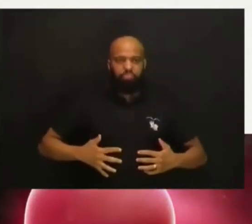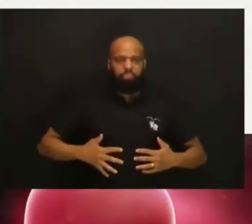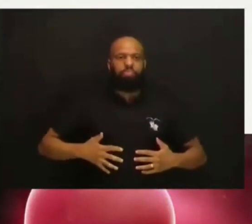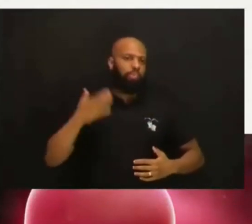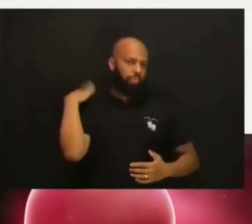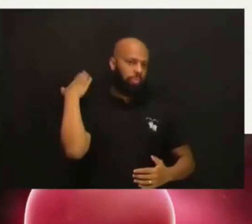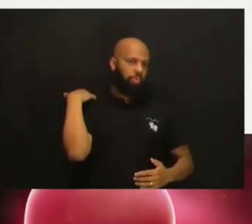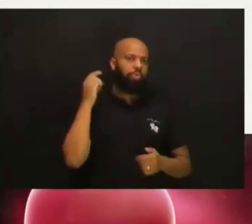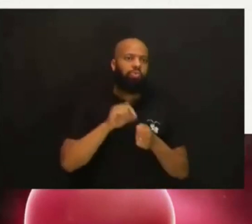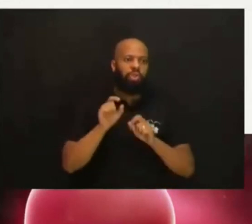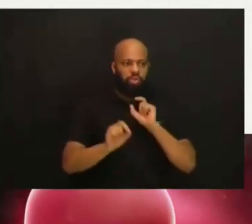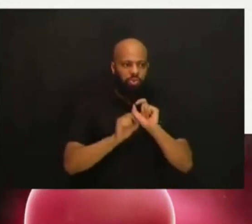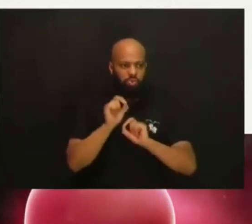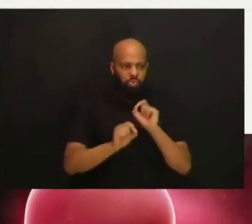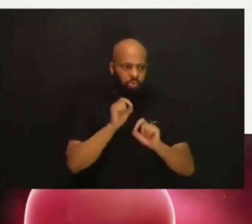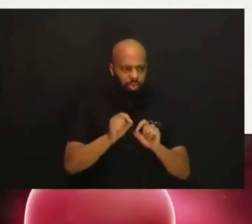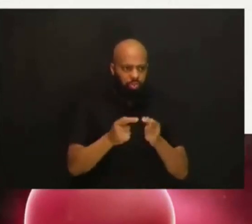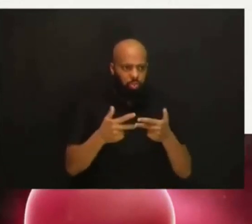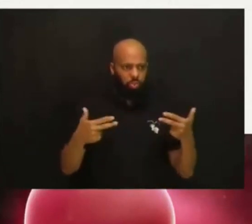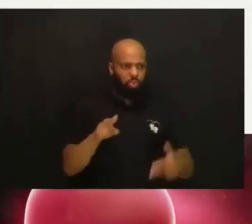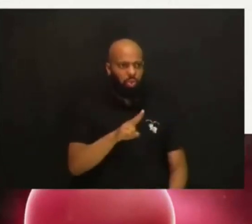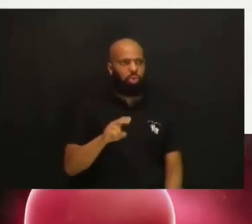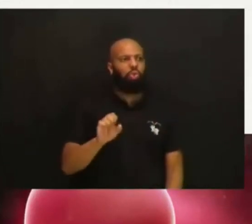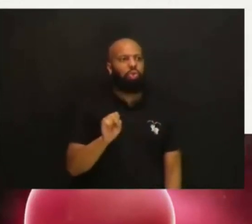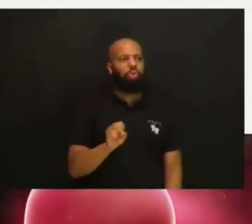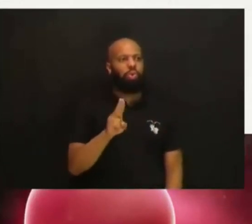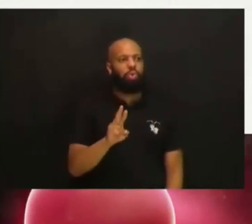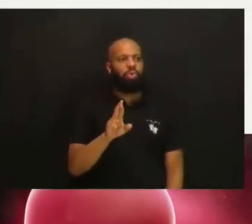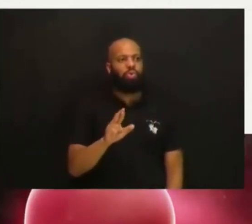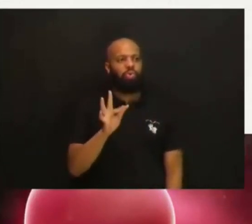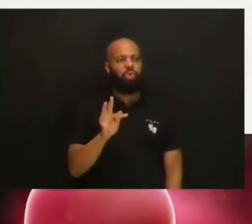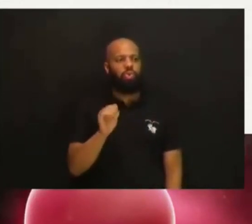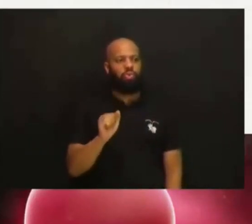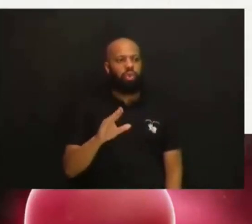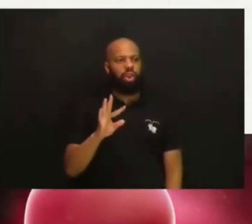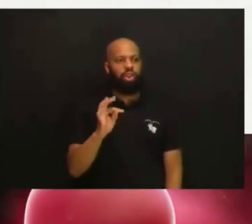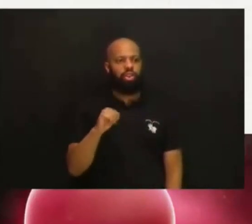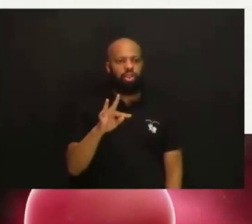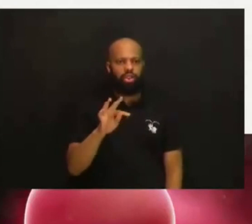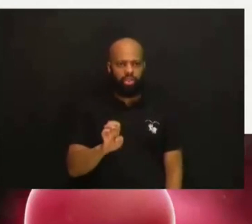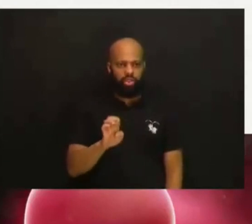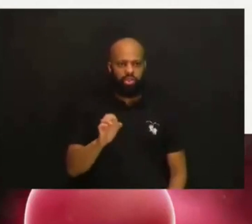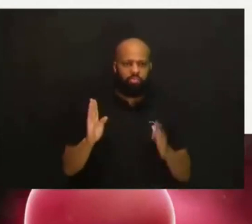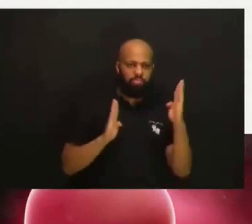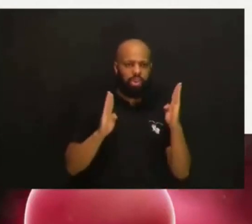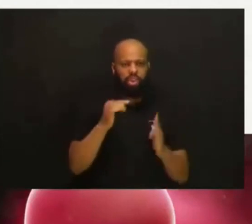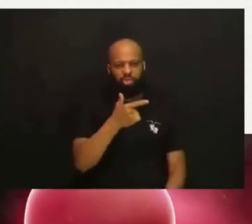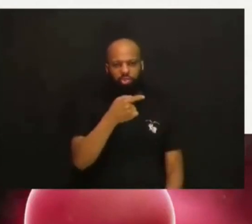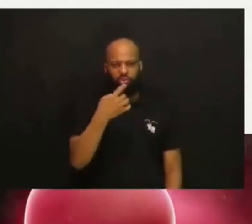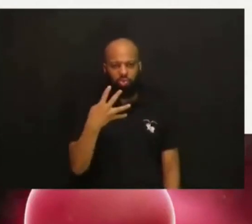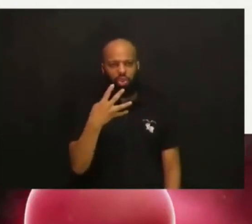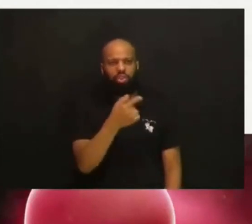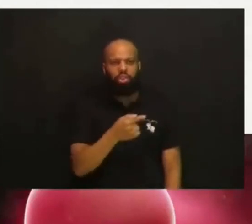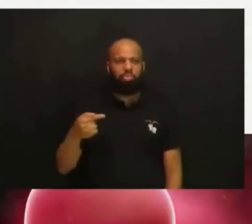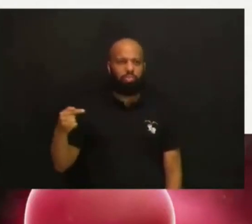importante chamada surfactante a partir das 24 semanas. Então, se esse bebê porventura precisa nascer, eu